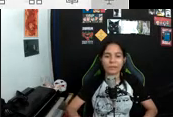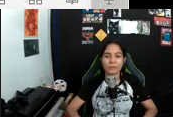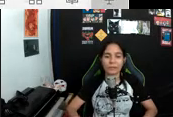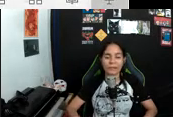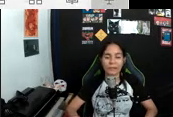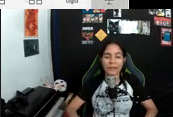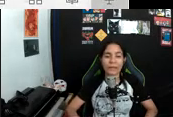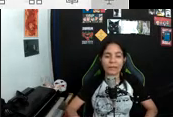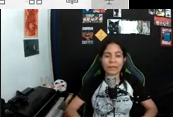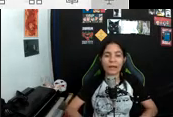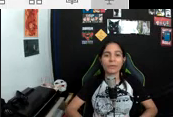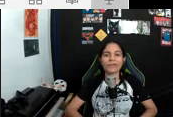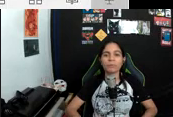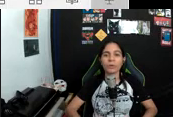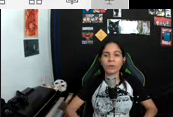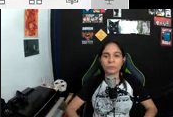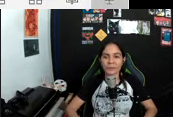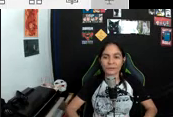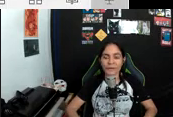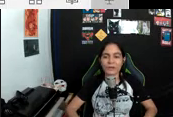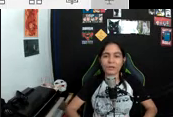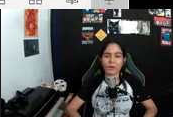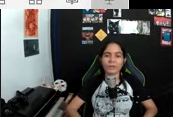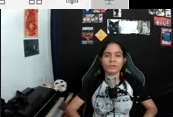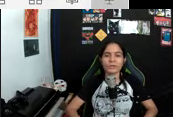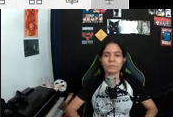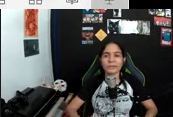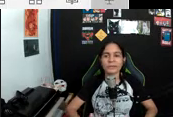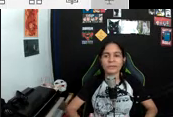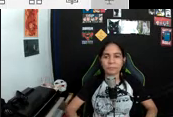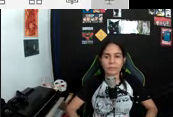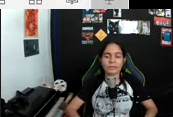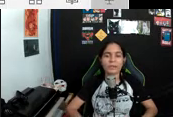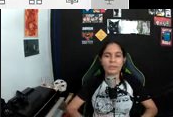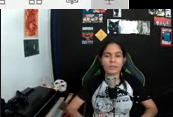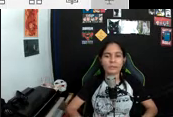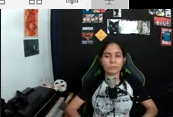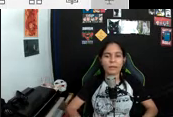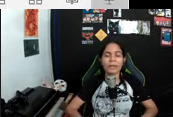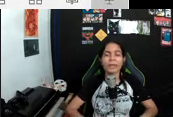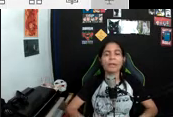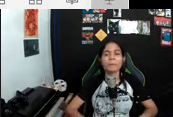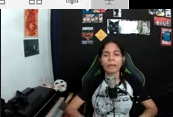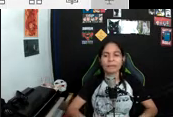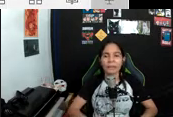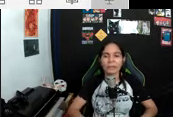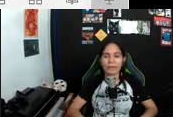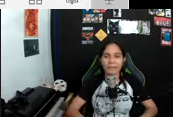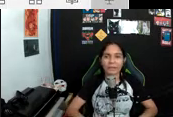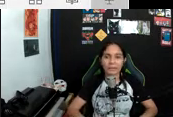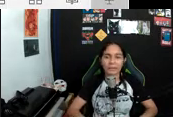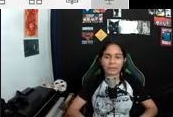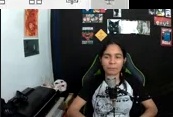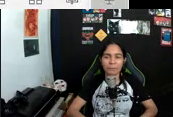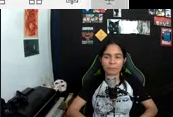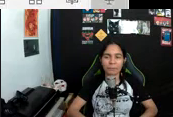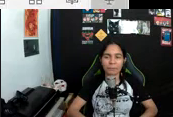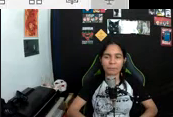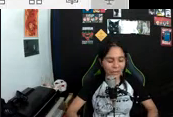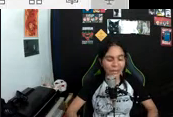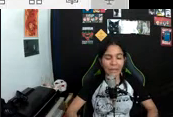aquelas informações que não exponham o paciente. Lógico, se o paciente permite, aí tudo bem, mas ele deve